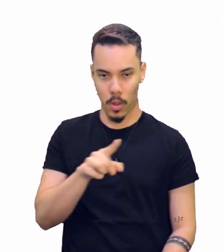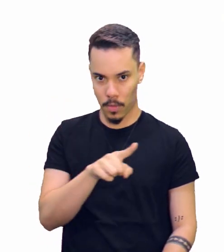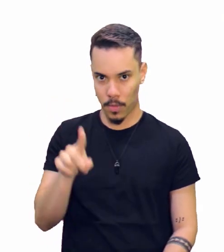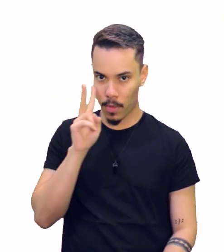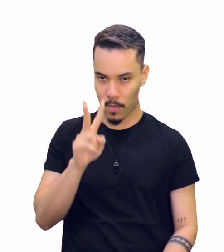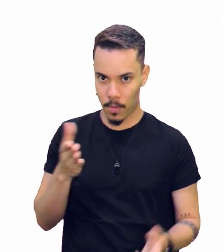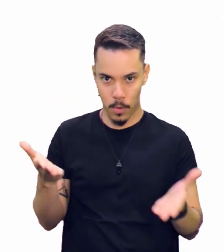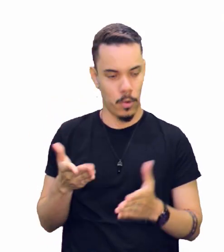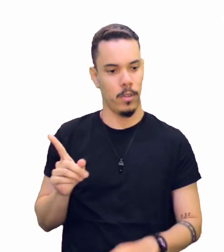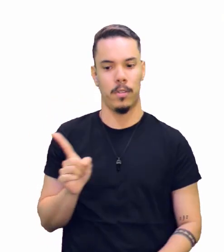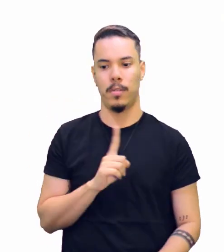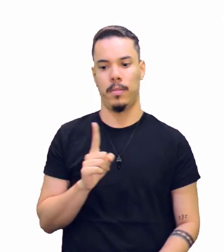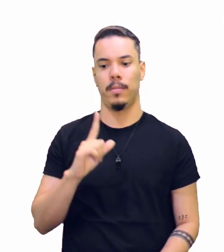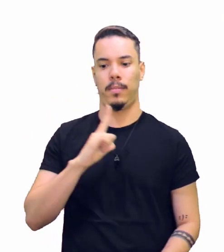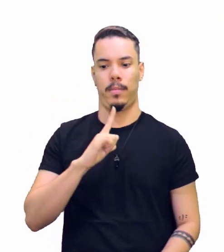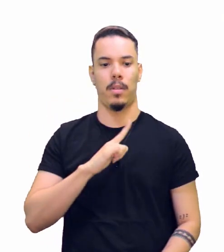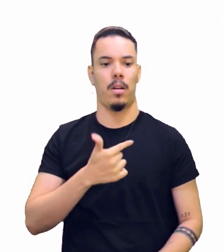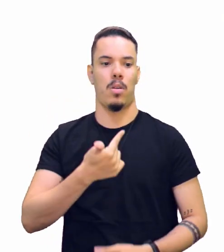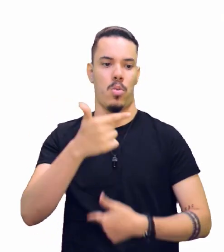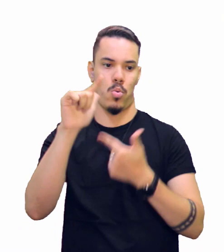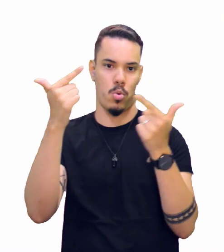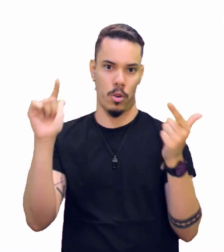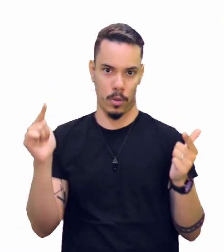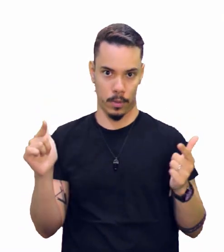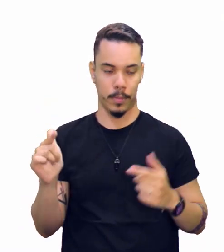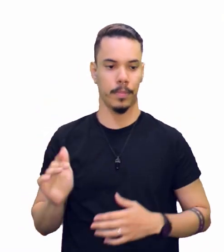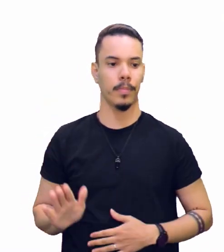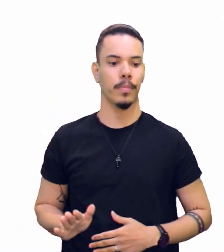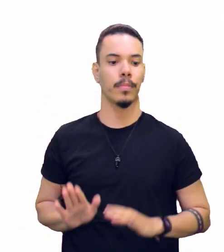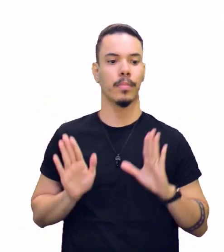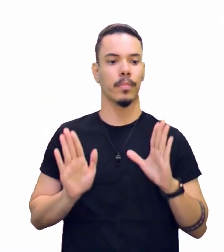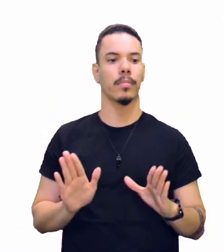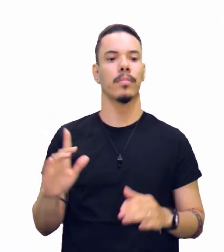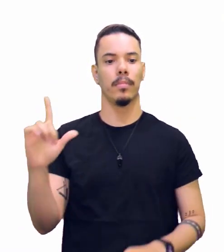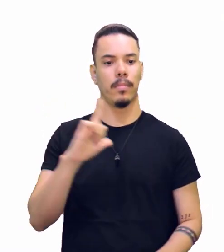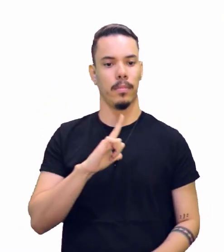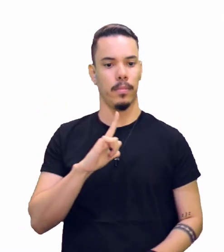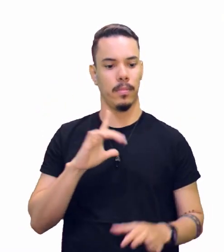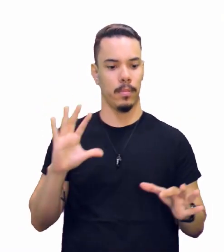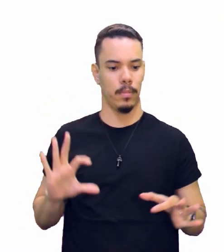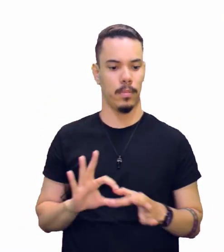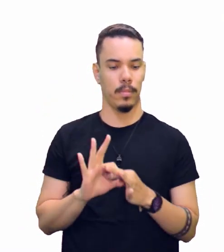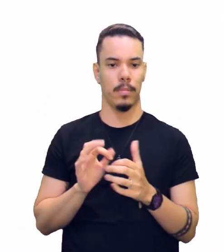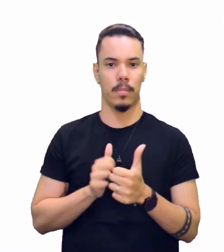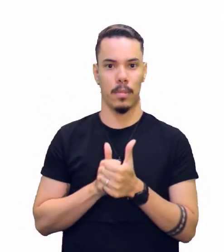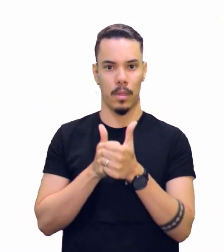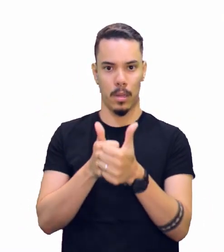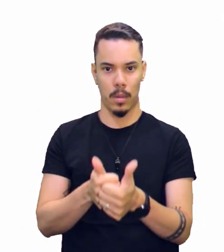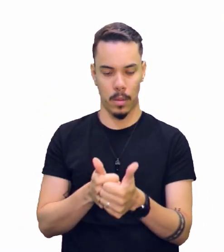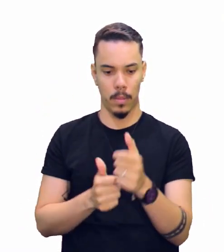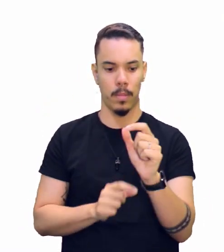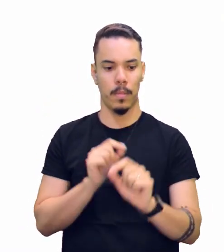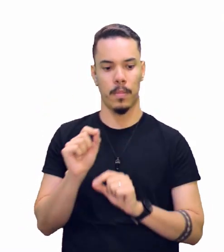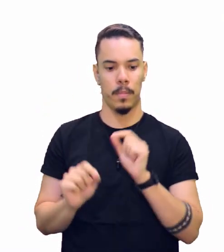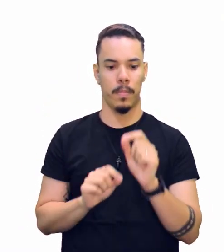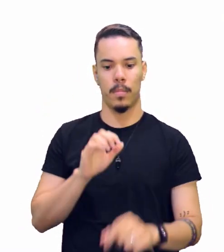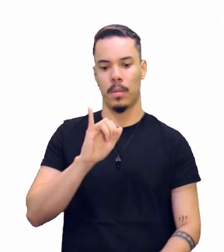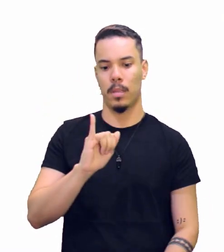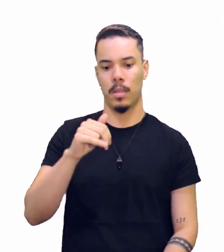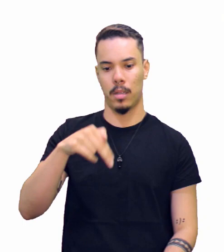vendo hoje tá existem outros ã eles vão vir acompanhados de